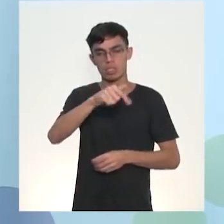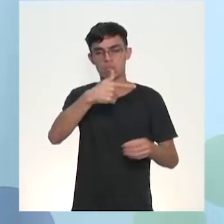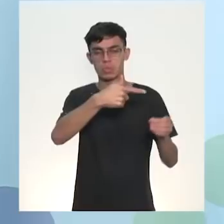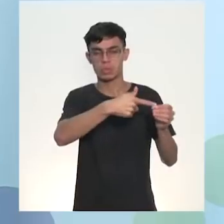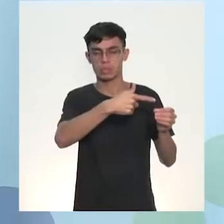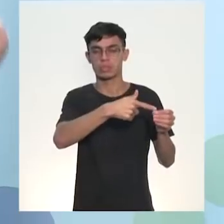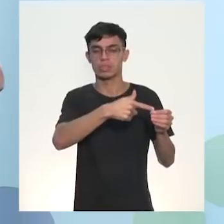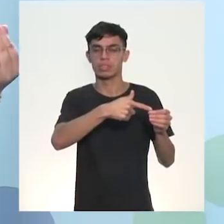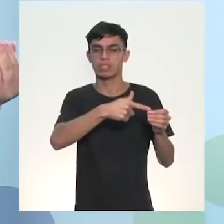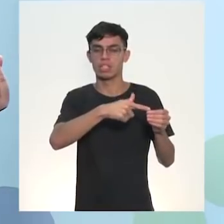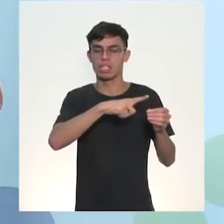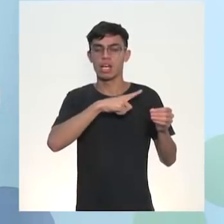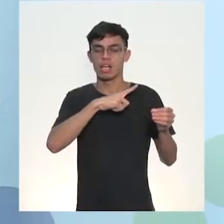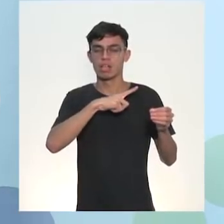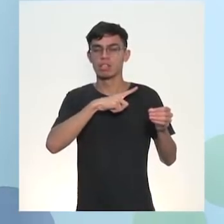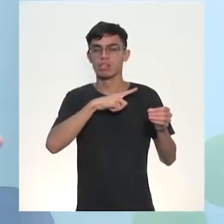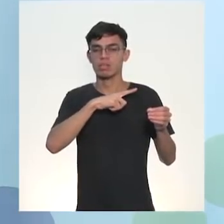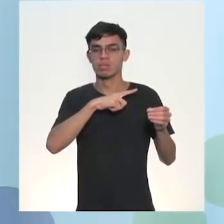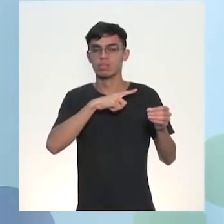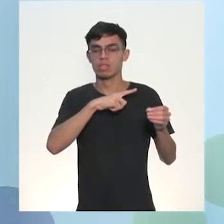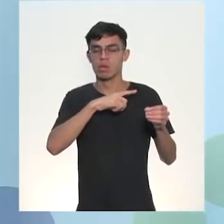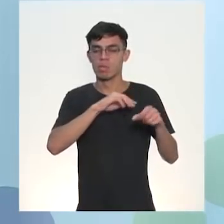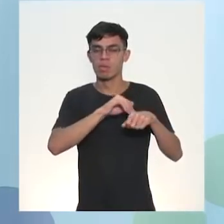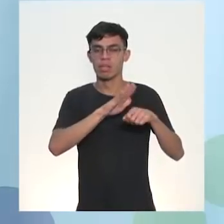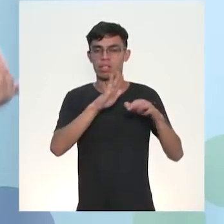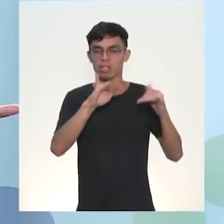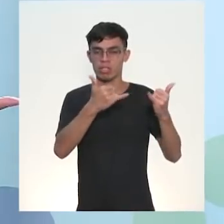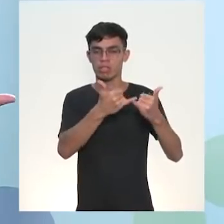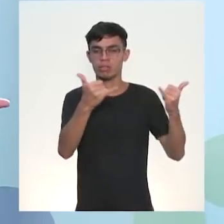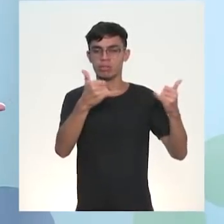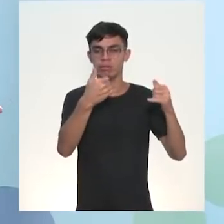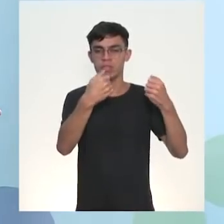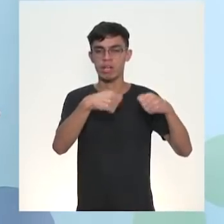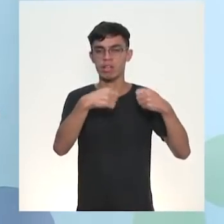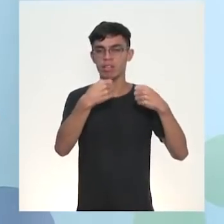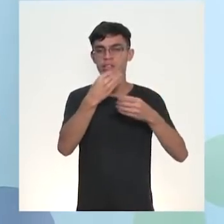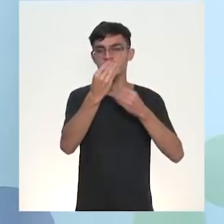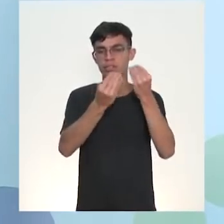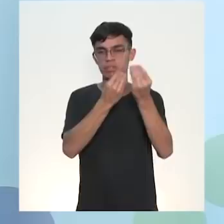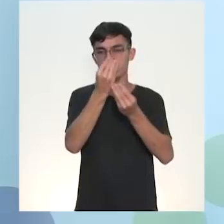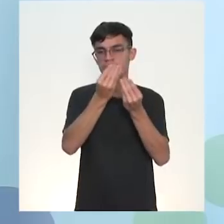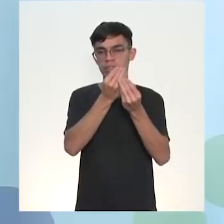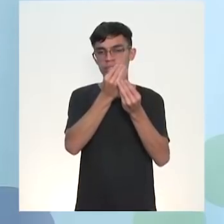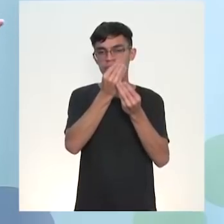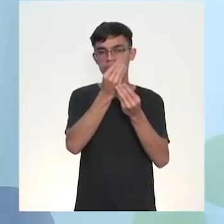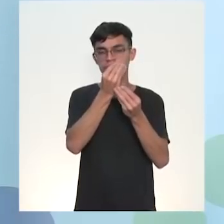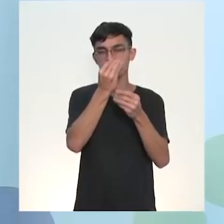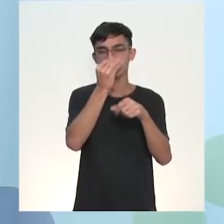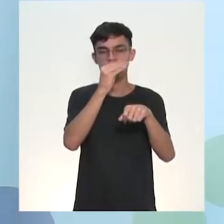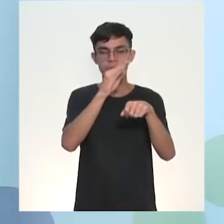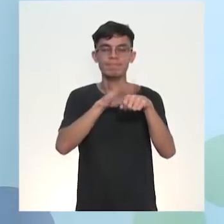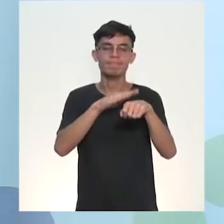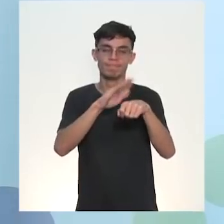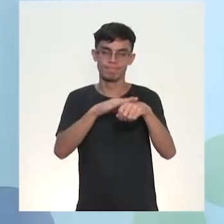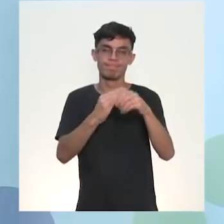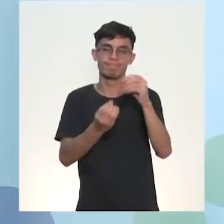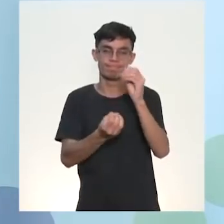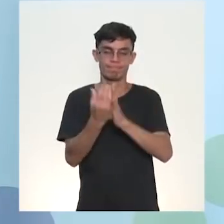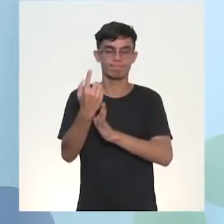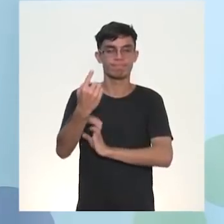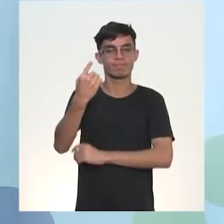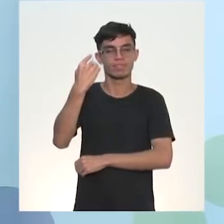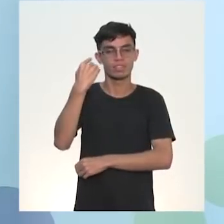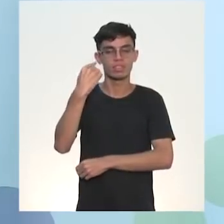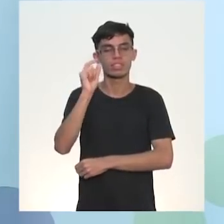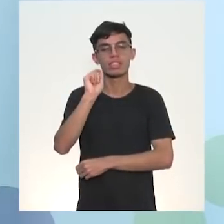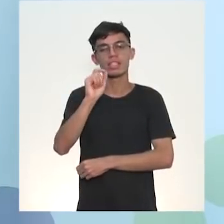gasolina realmente tem mais eficiência energética, eu tenho que ver lá atrás como ela foi produzida. Então, se eu falar em termos de produção, quem